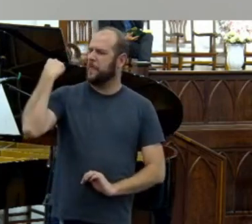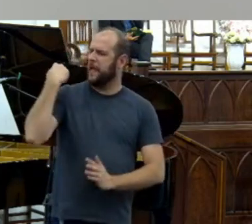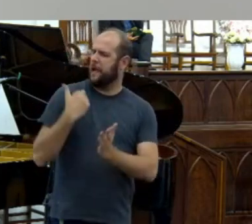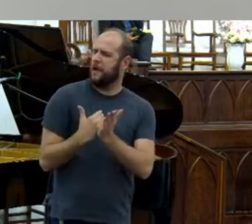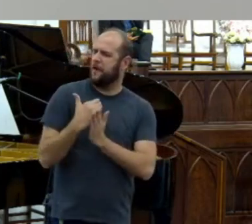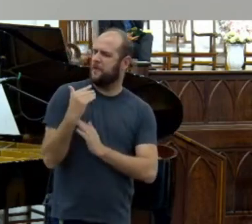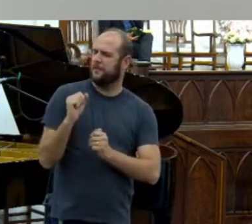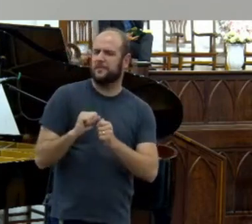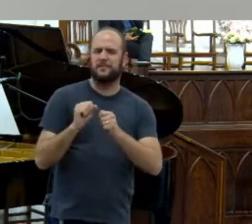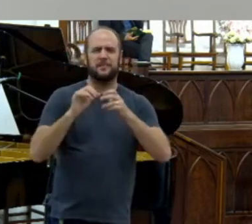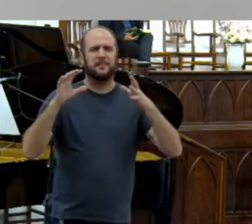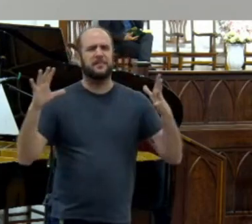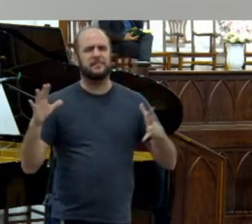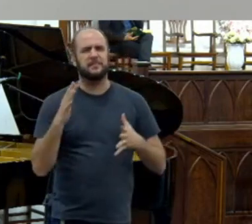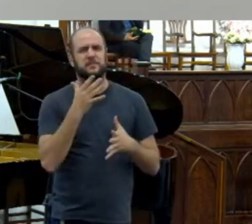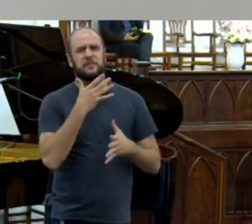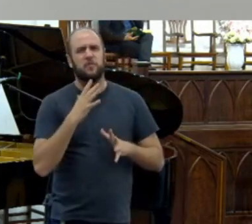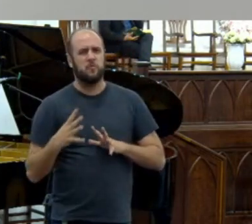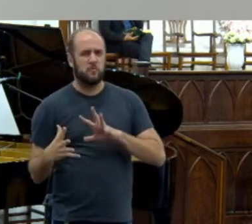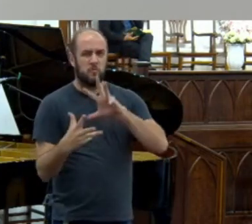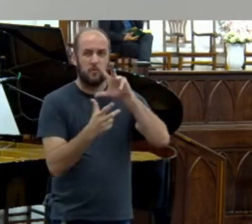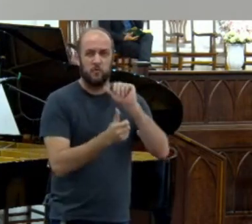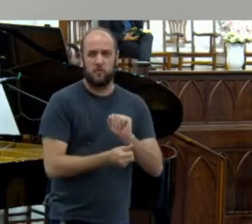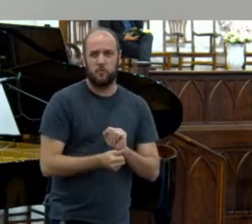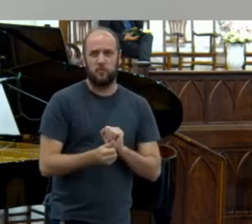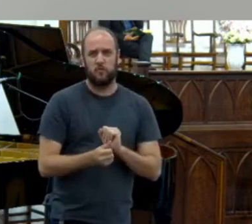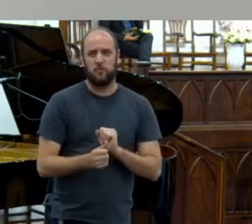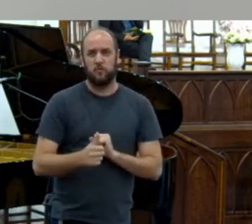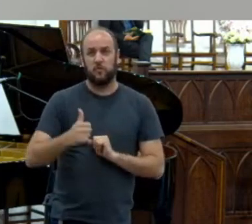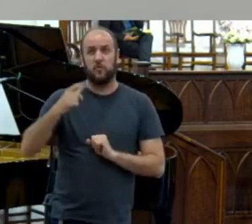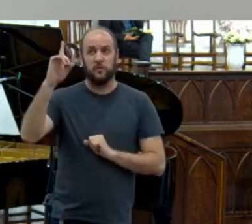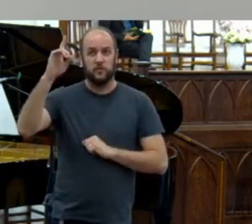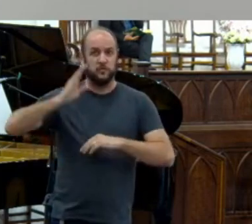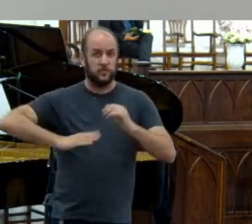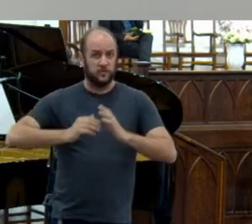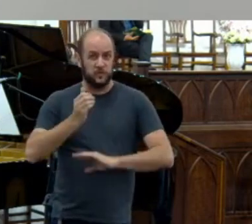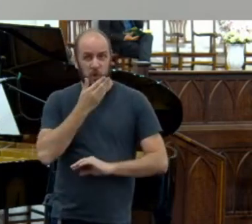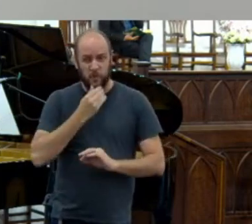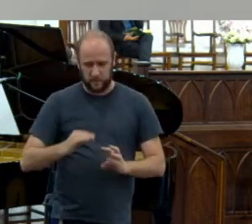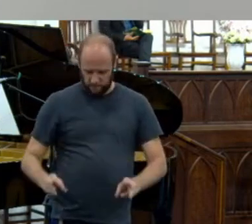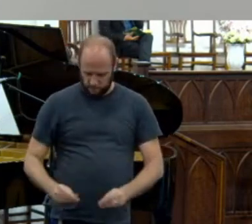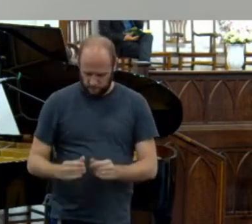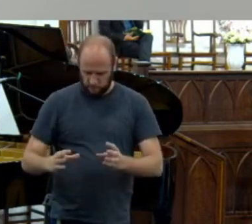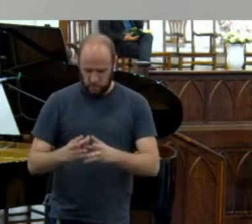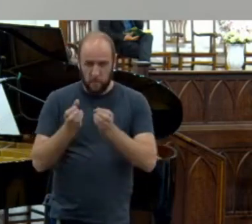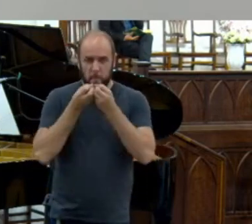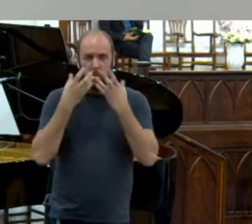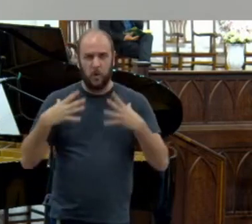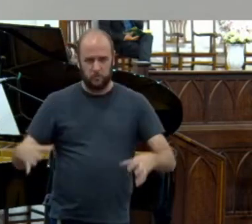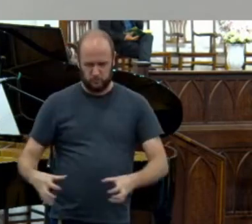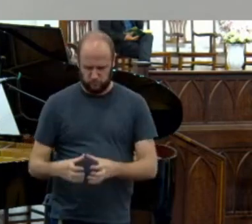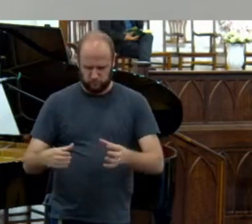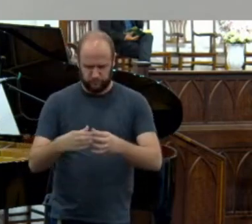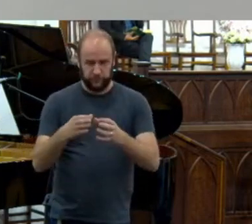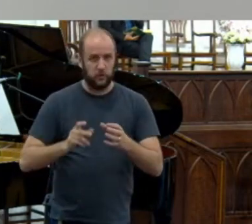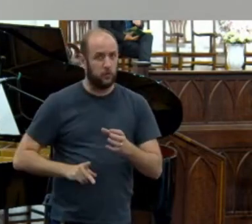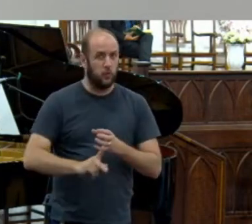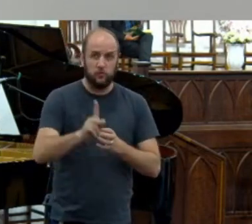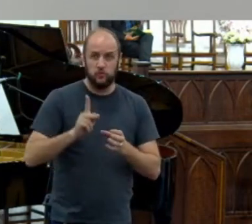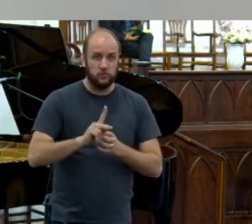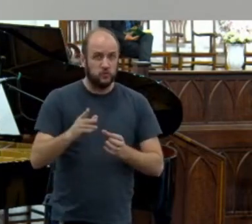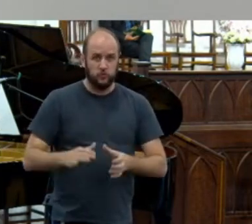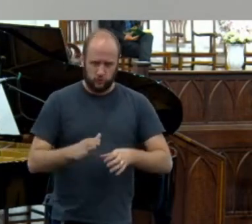criação deixou claro que Deus retirou o homem do barro. E ele continua a ser barro, e